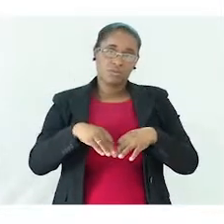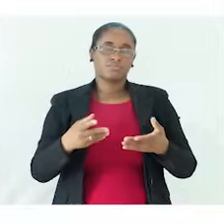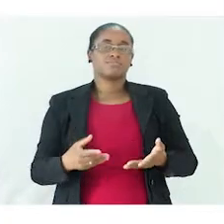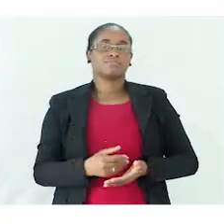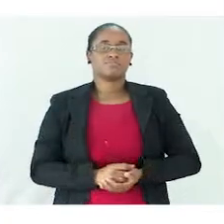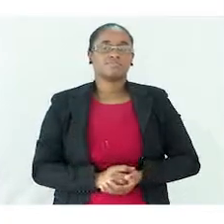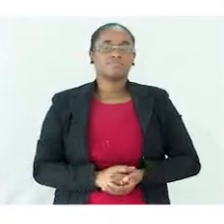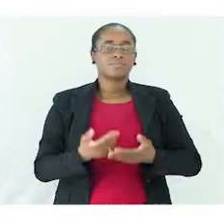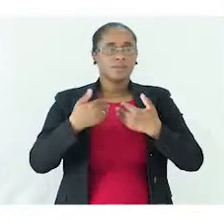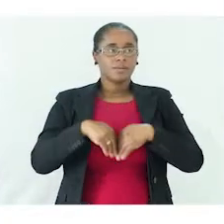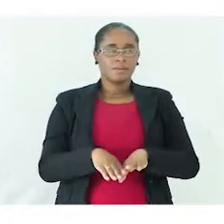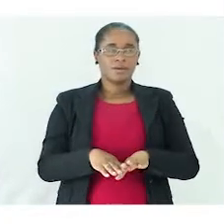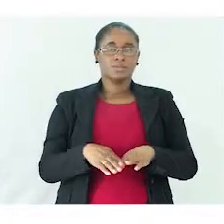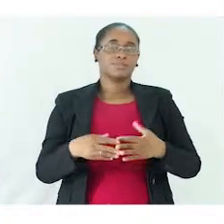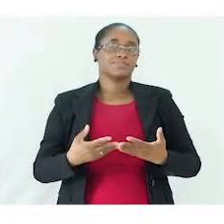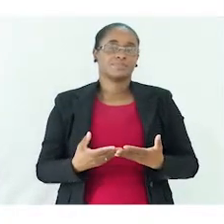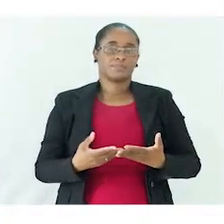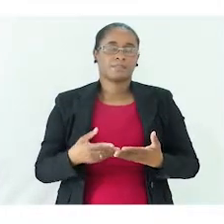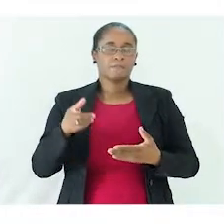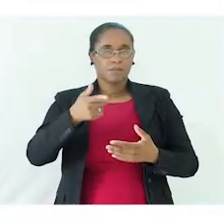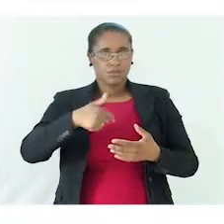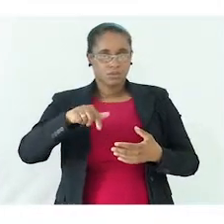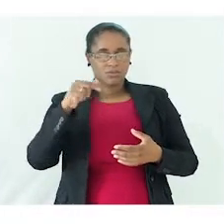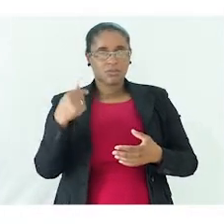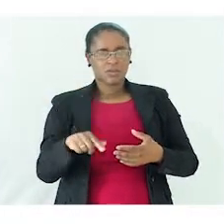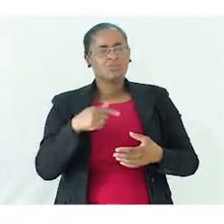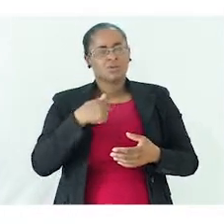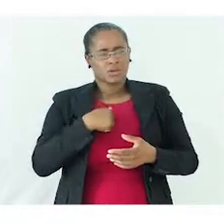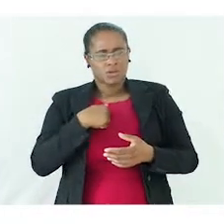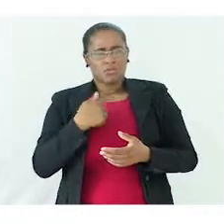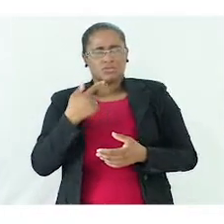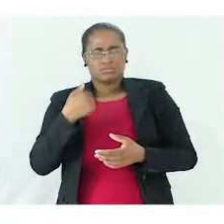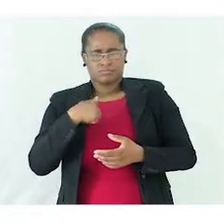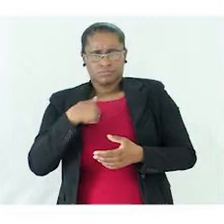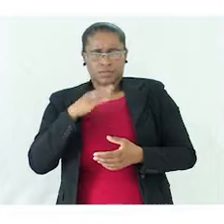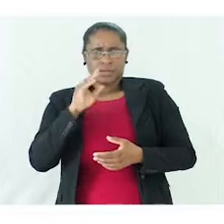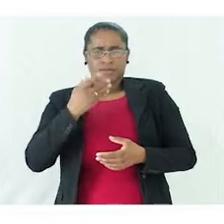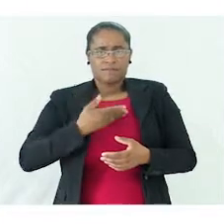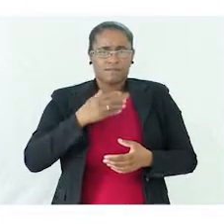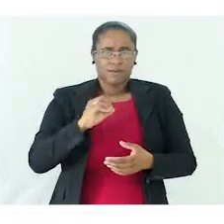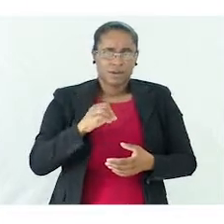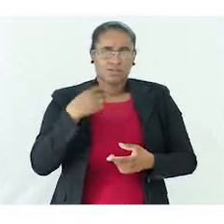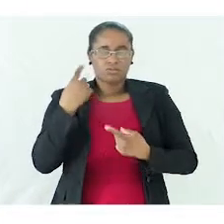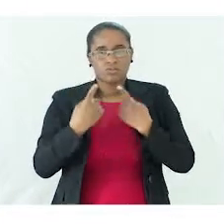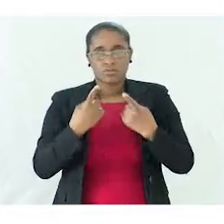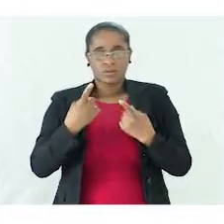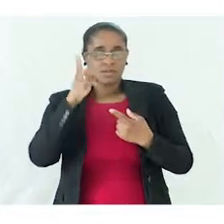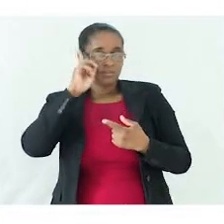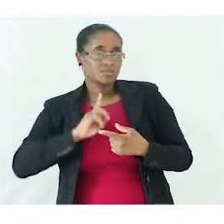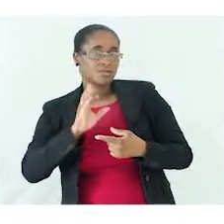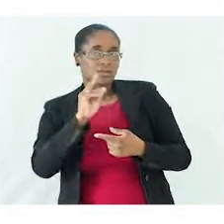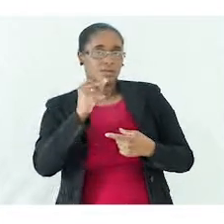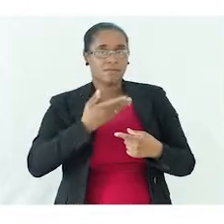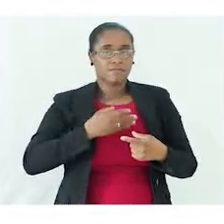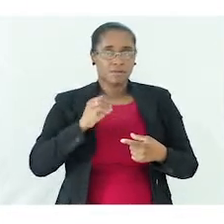é? Mas, pronto, temos Eutifado, uma das fadas, disse: